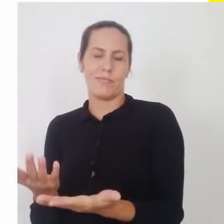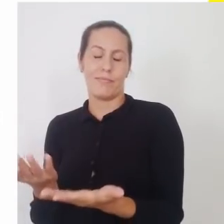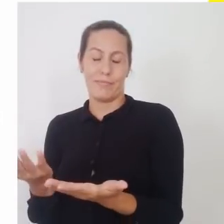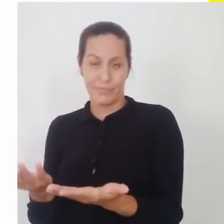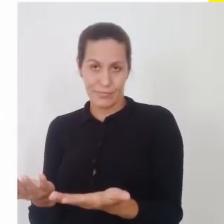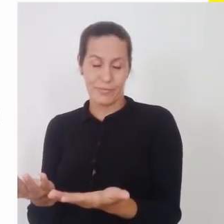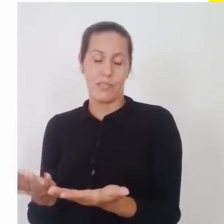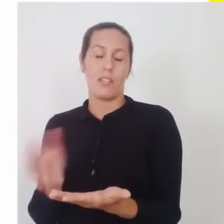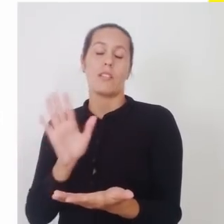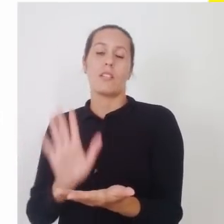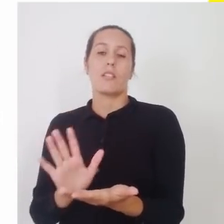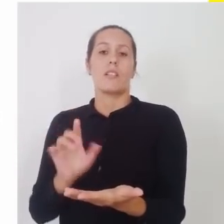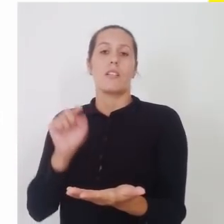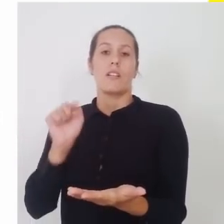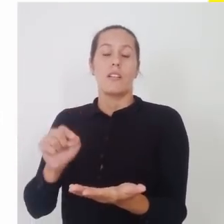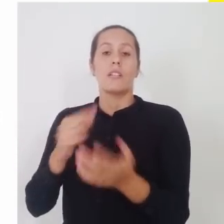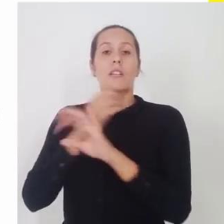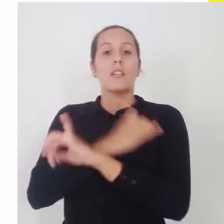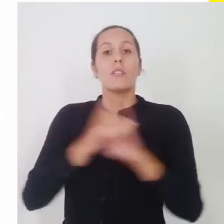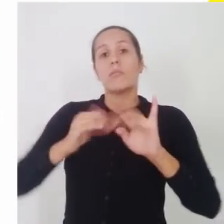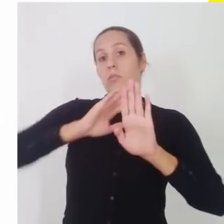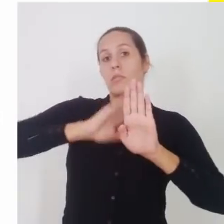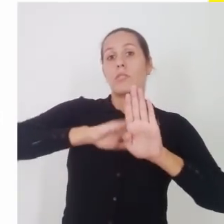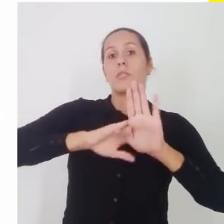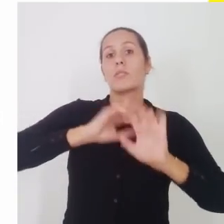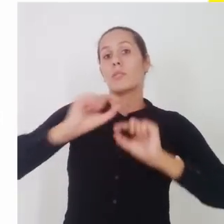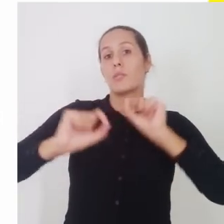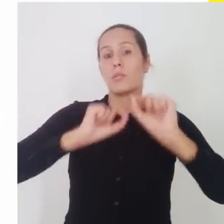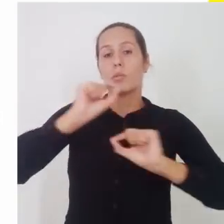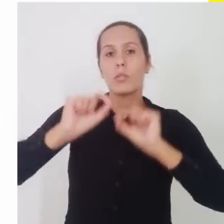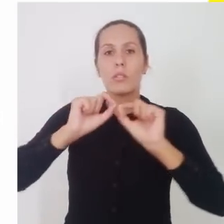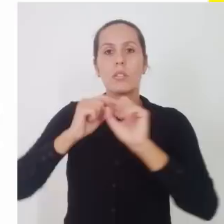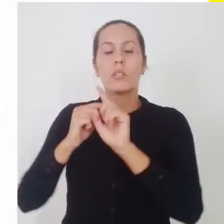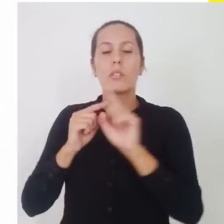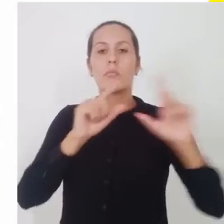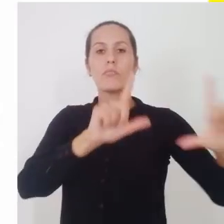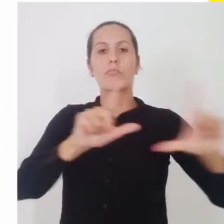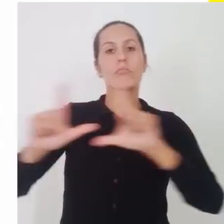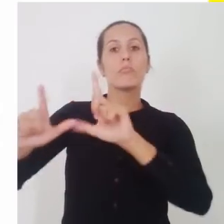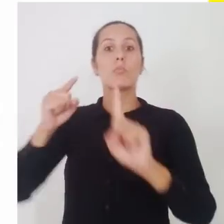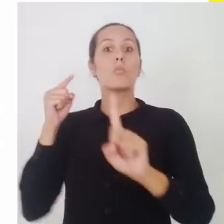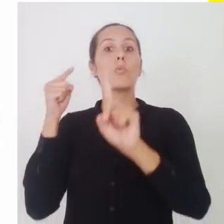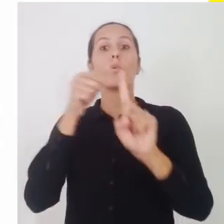acaba se tornando a piada. Então, a informação implícita, na verdade, está